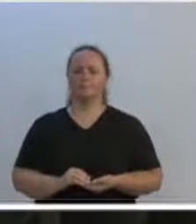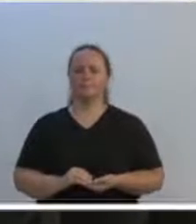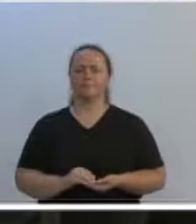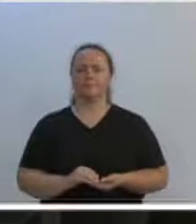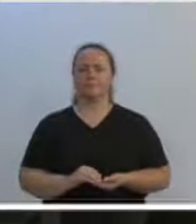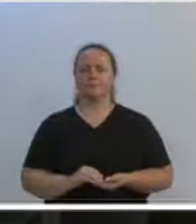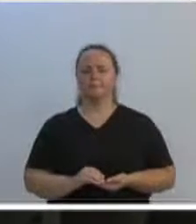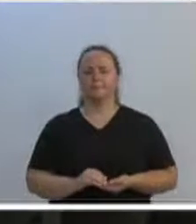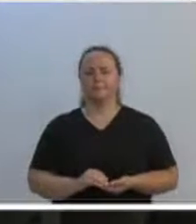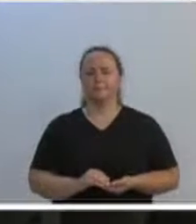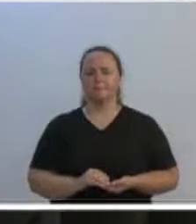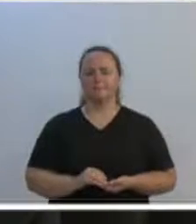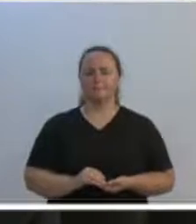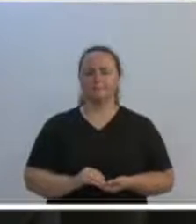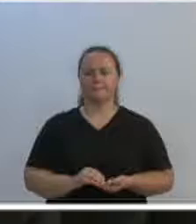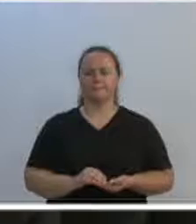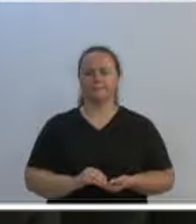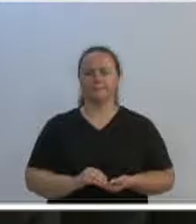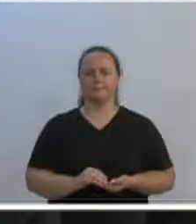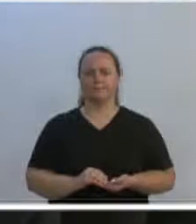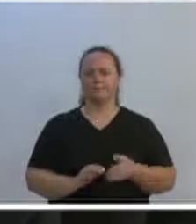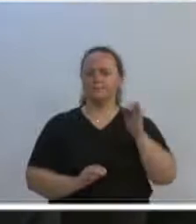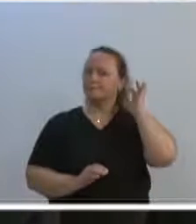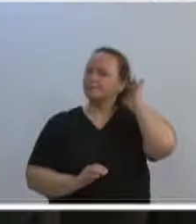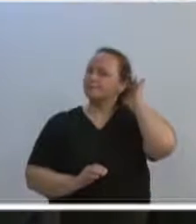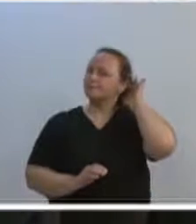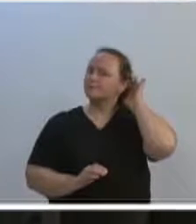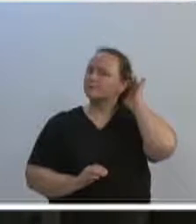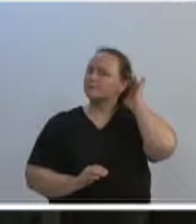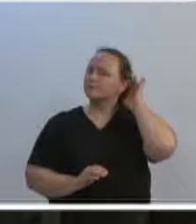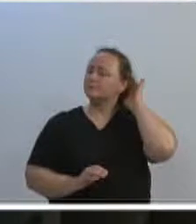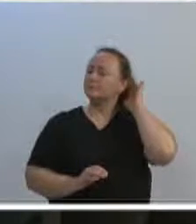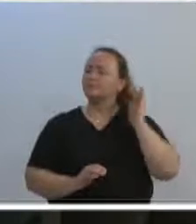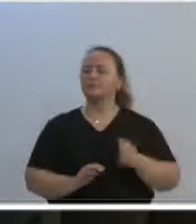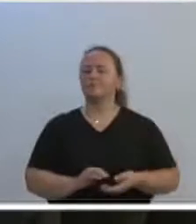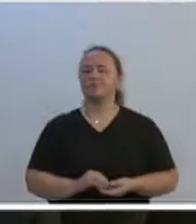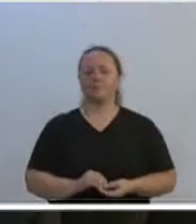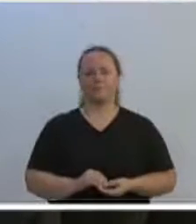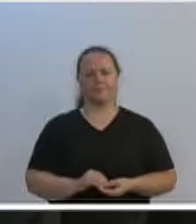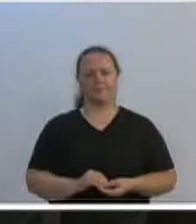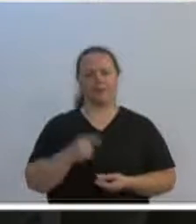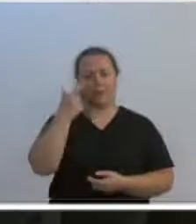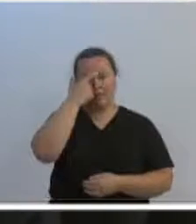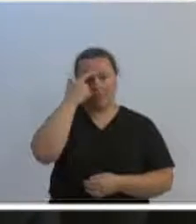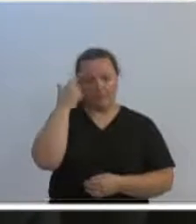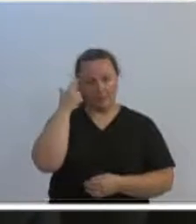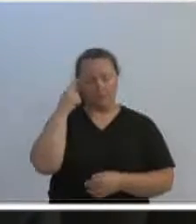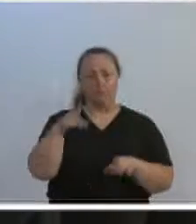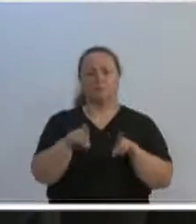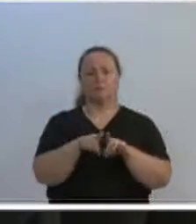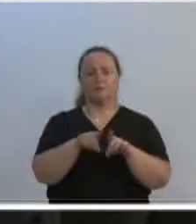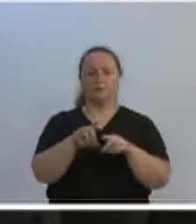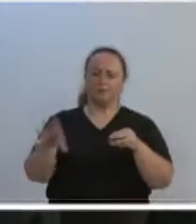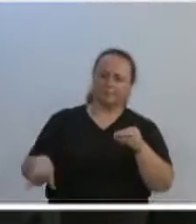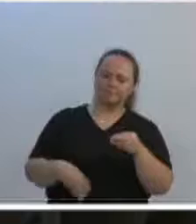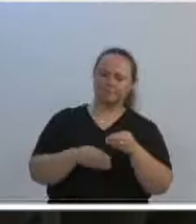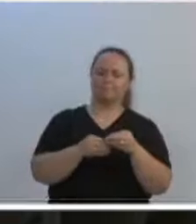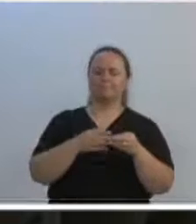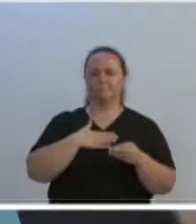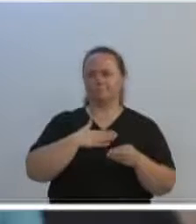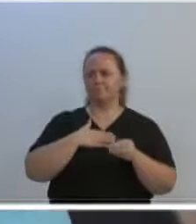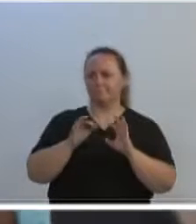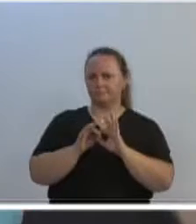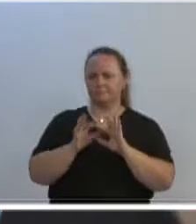Concedo a parte. Com autorização do orador, vereador Ito, e depois, se Vossa Excelência me permitir, também para fazer mais uma